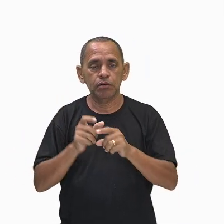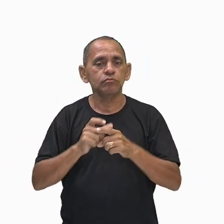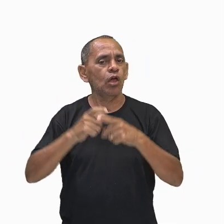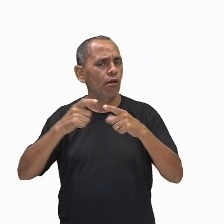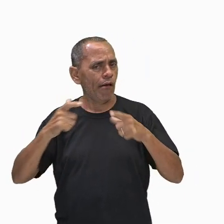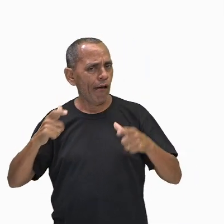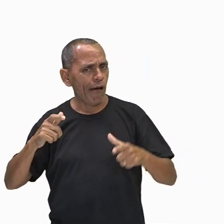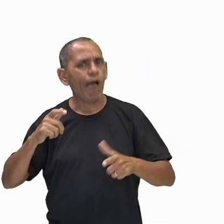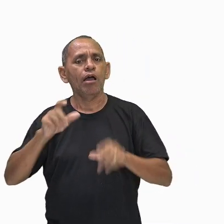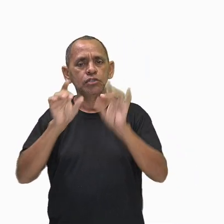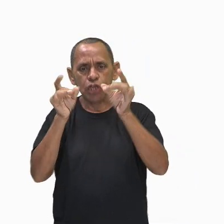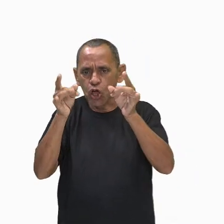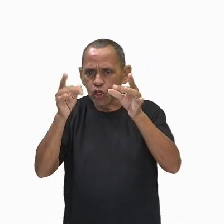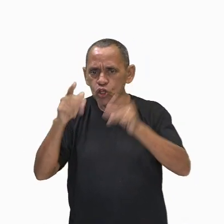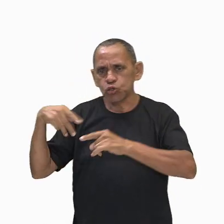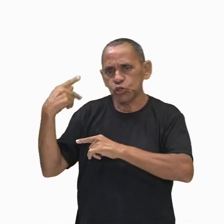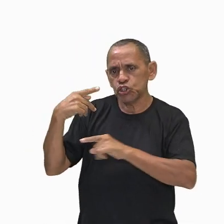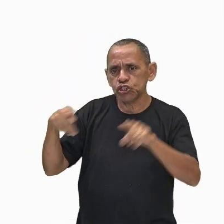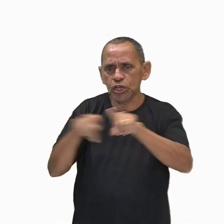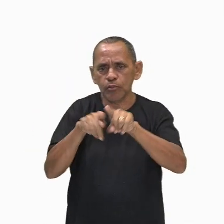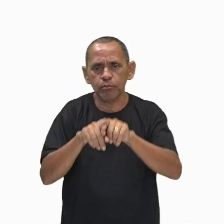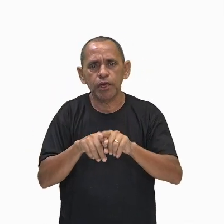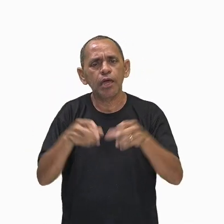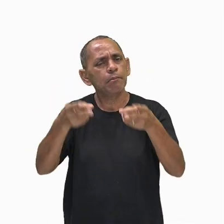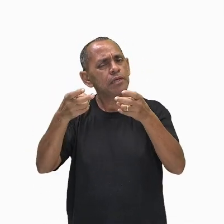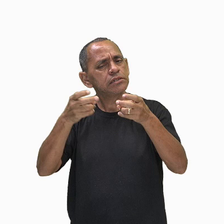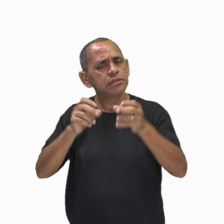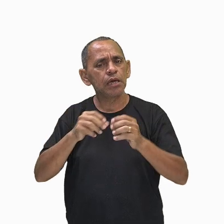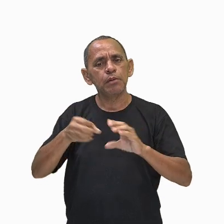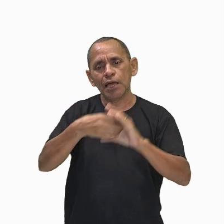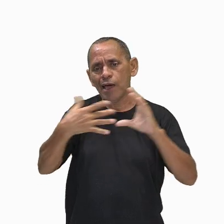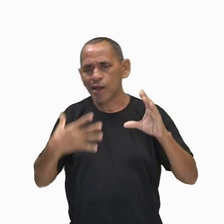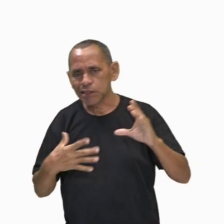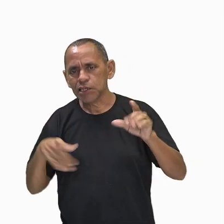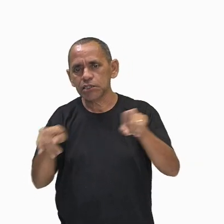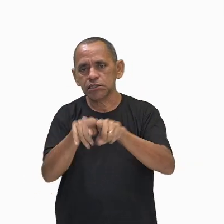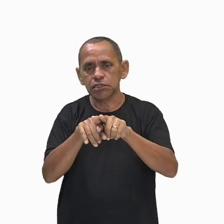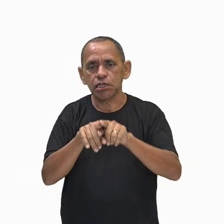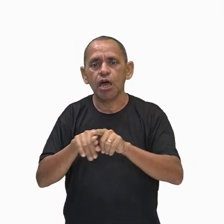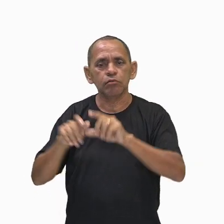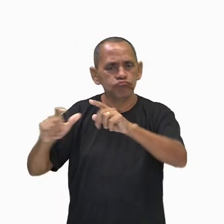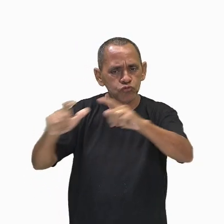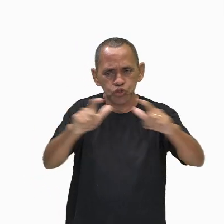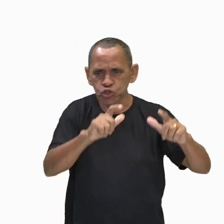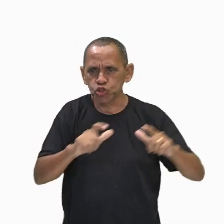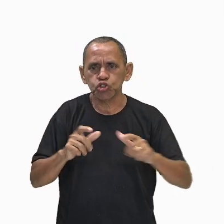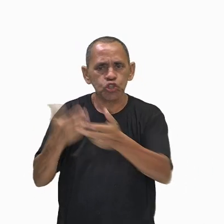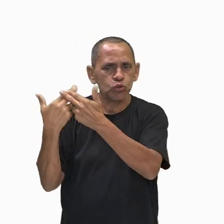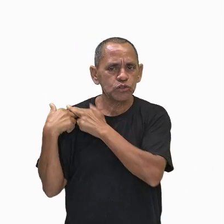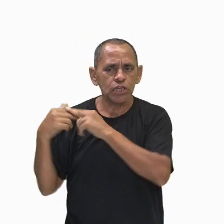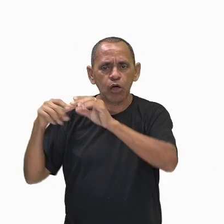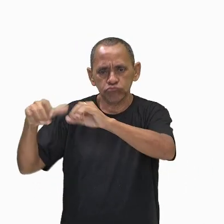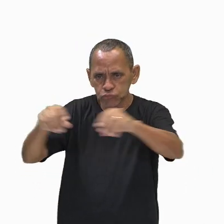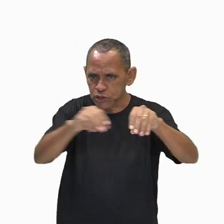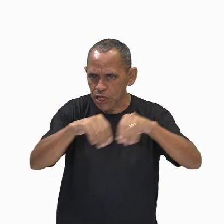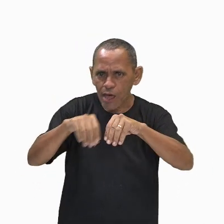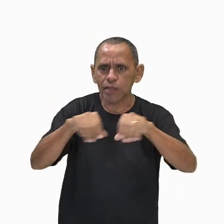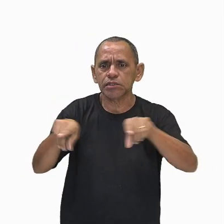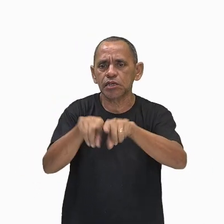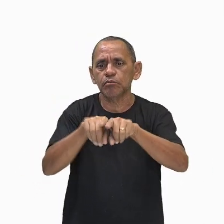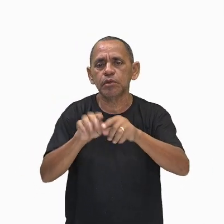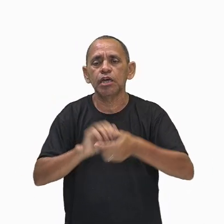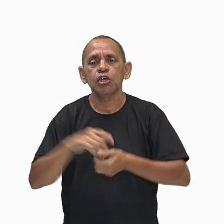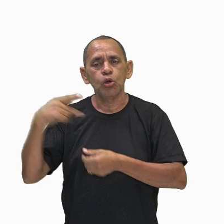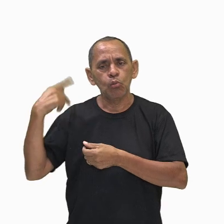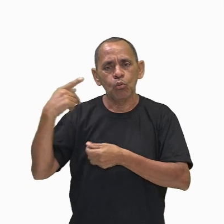e políticos. Observem essa caracterização: grandes proprietários rurais, grandes comerciantes e políticos. Em